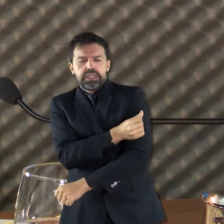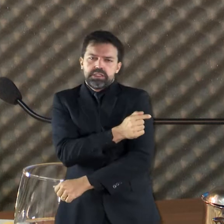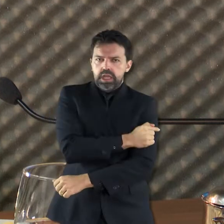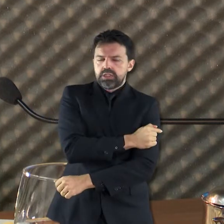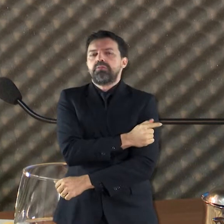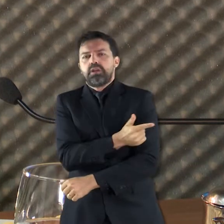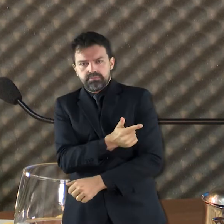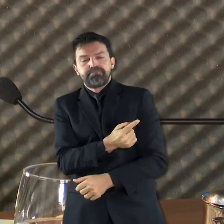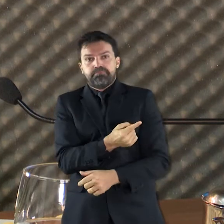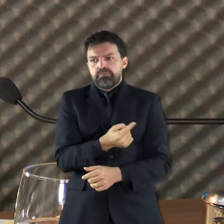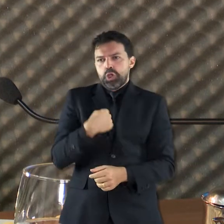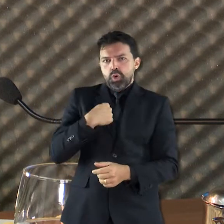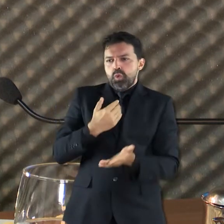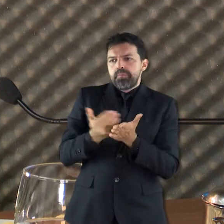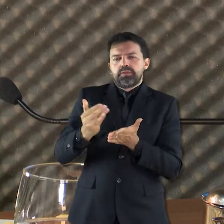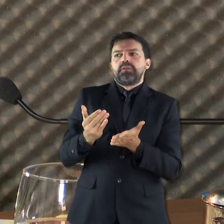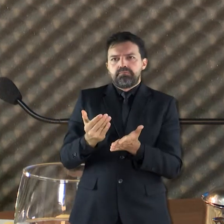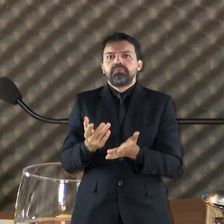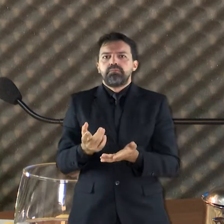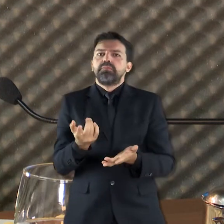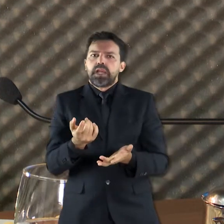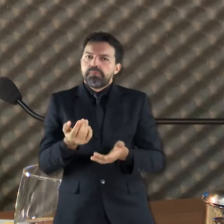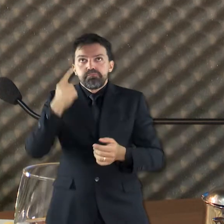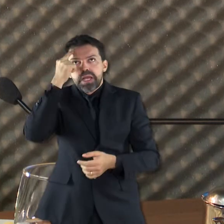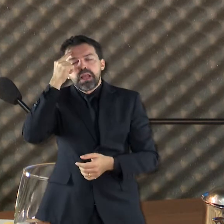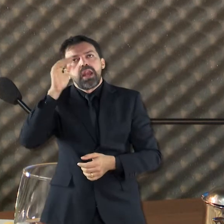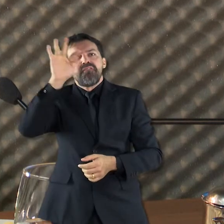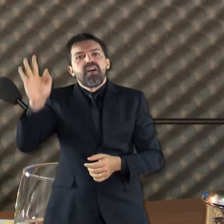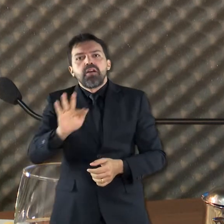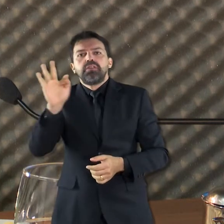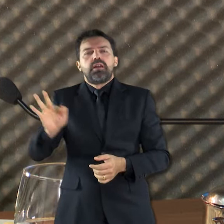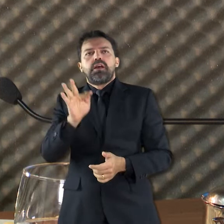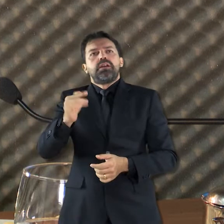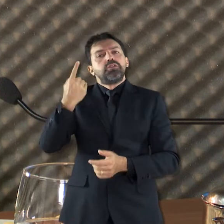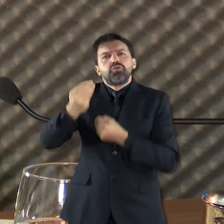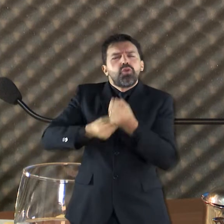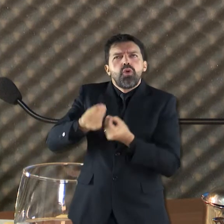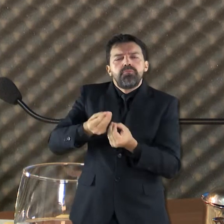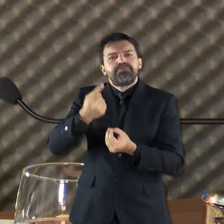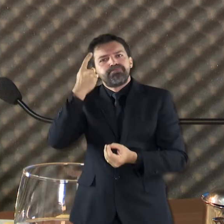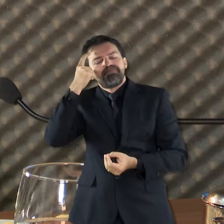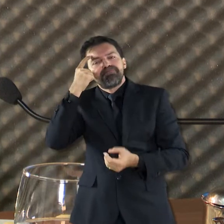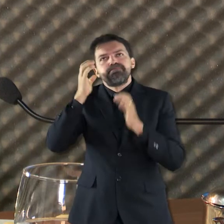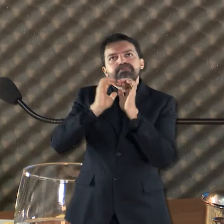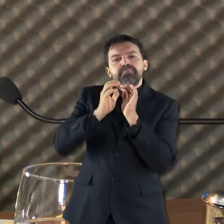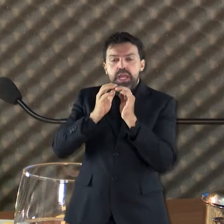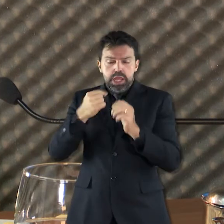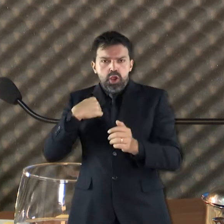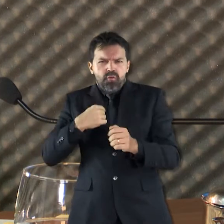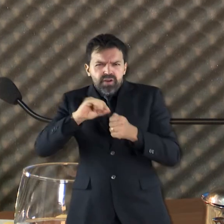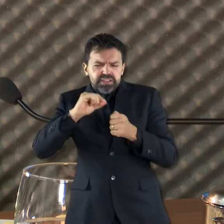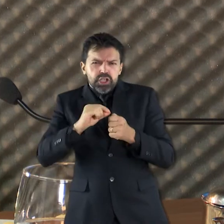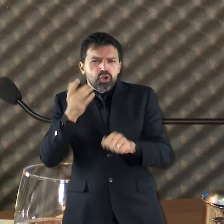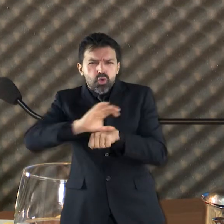o negócio começa a pegar, né? Aí começa a pensar em faculdade, tem que fazer e tal. Eu ia fazer economia, aí minha mãe falou, não, meu